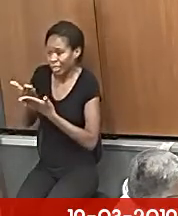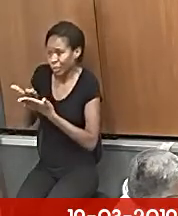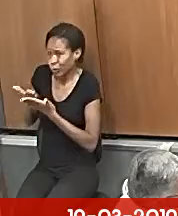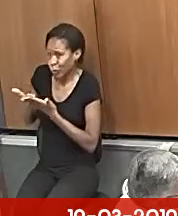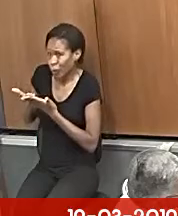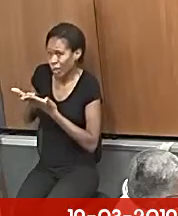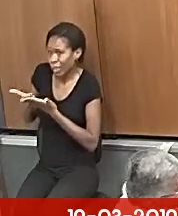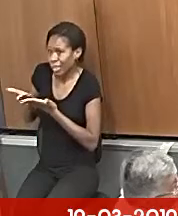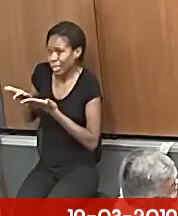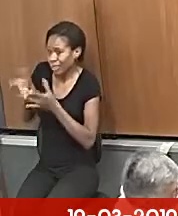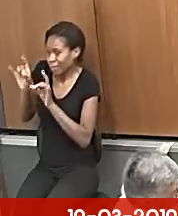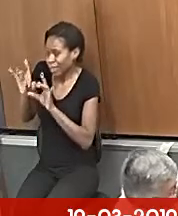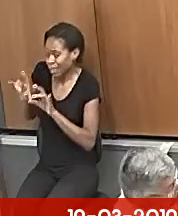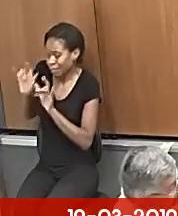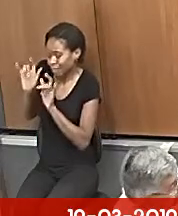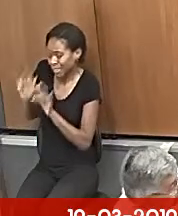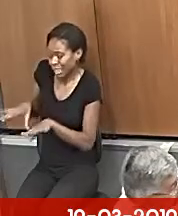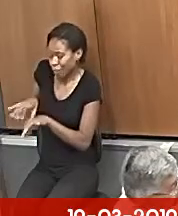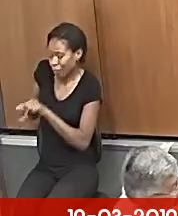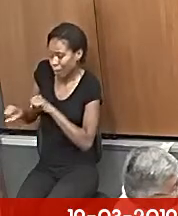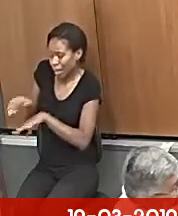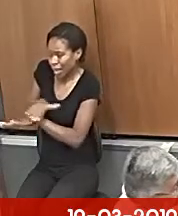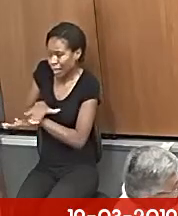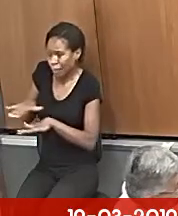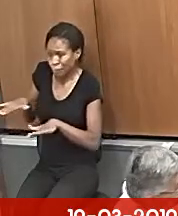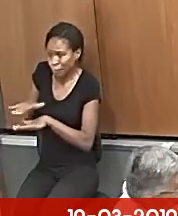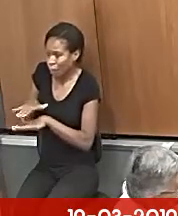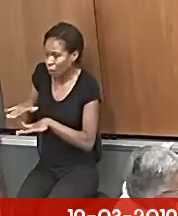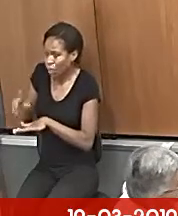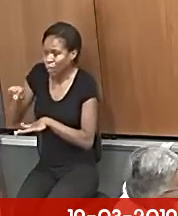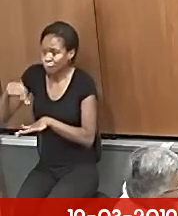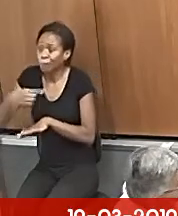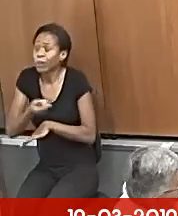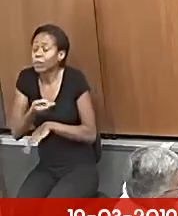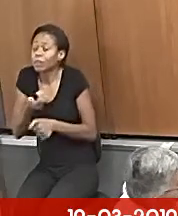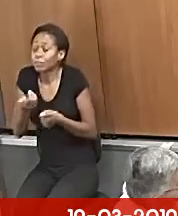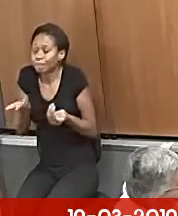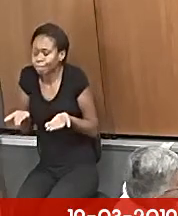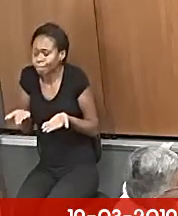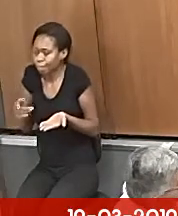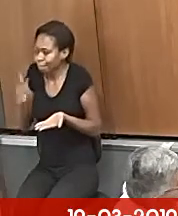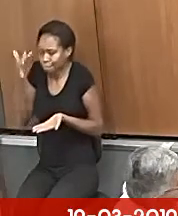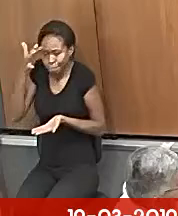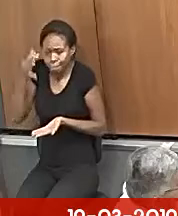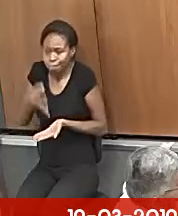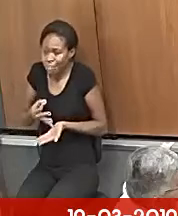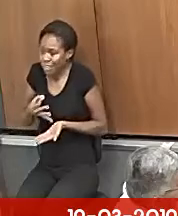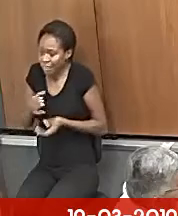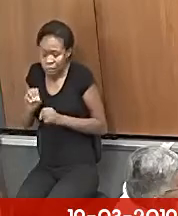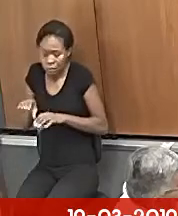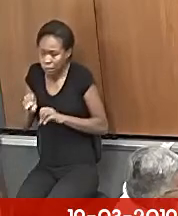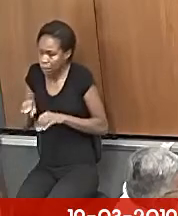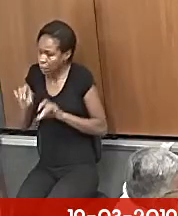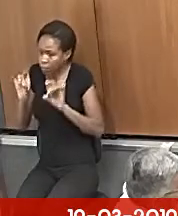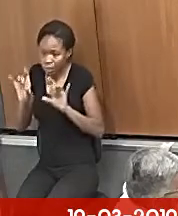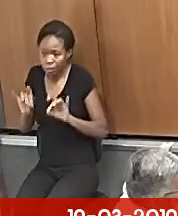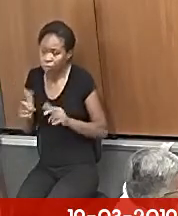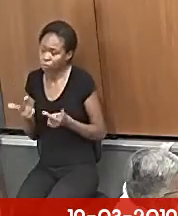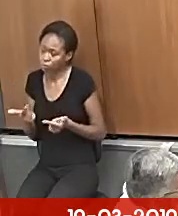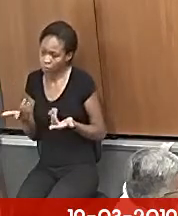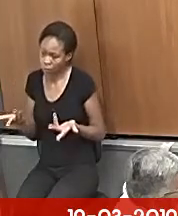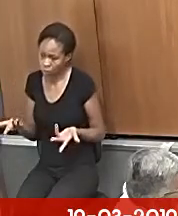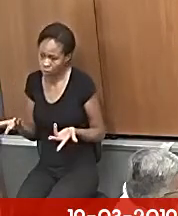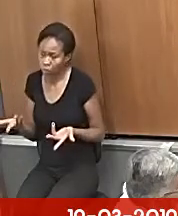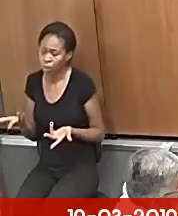existe mais a certeza da garantia da educação especial é incrível essa comissão com toda certeza nós vamos ter um debate